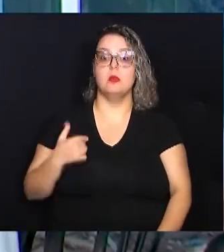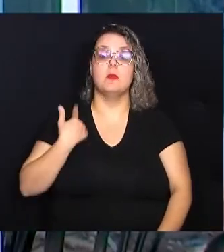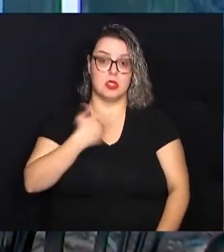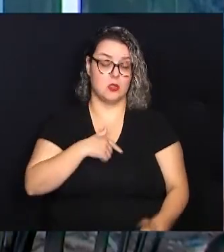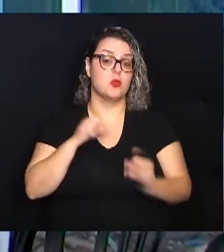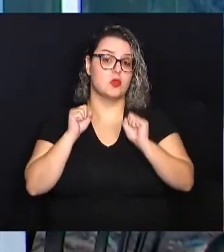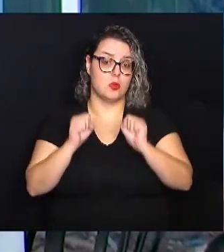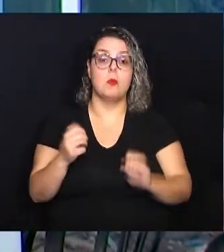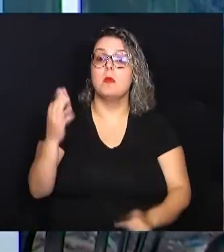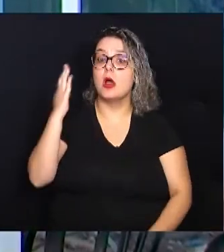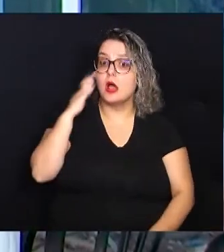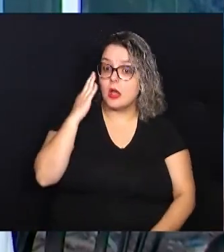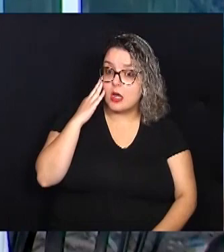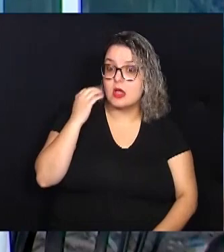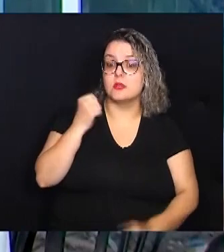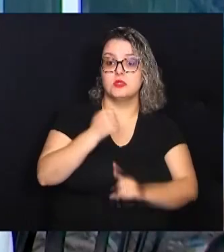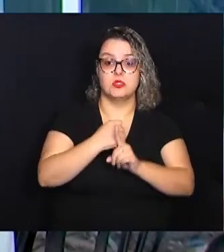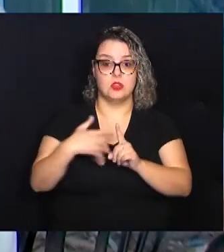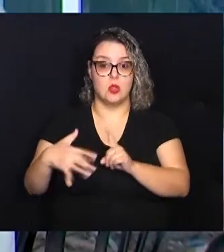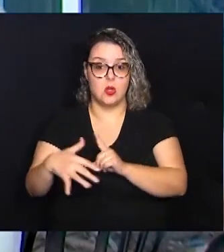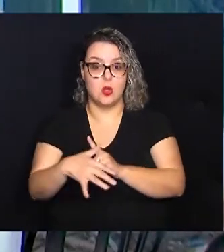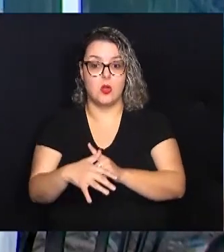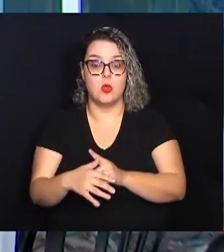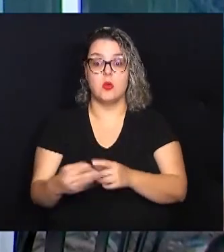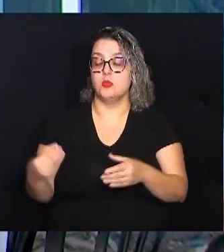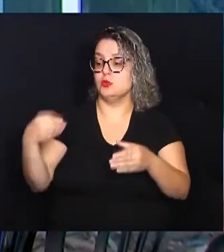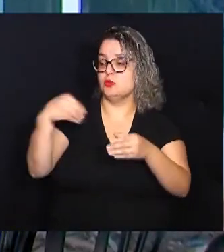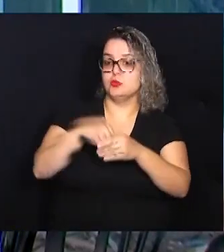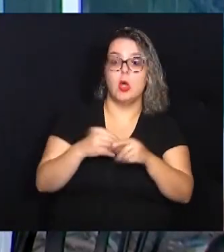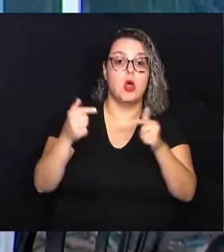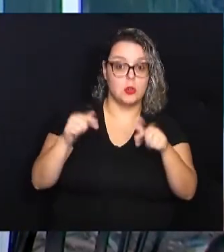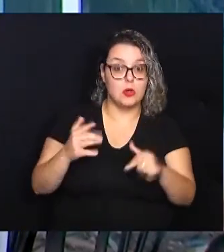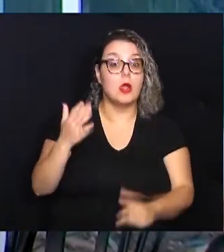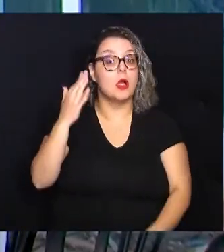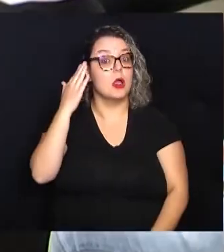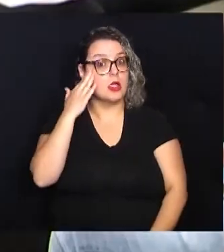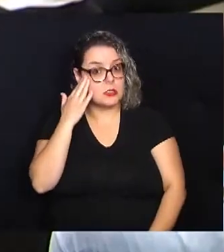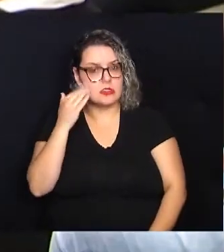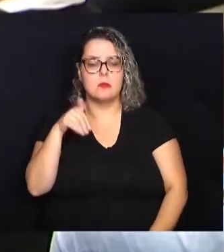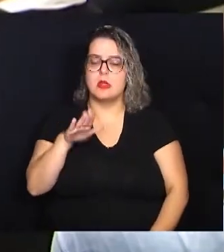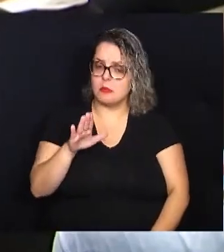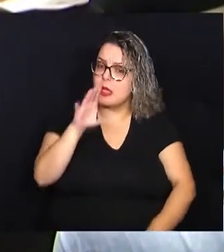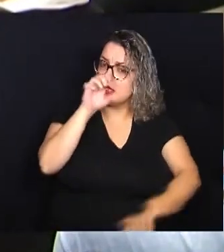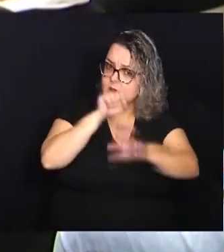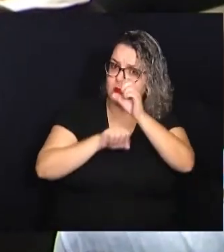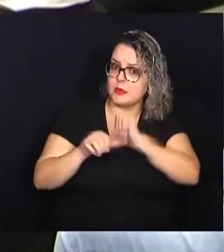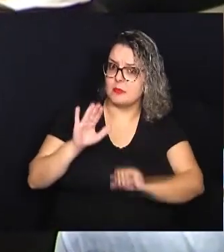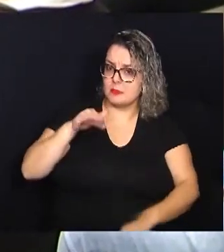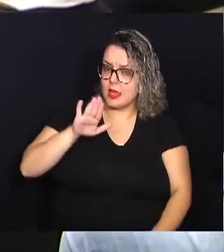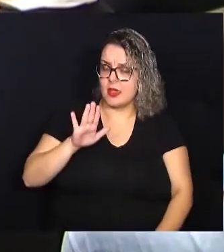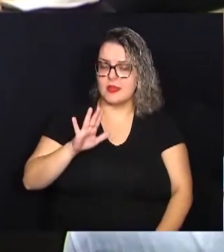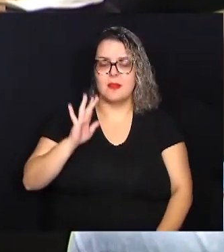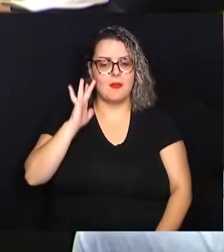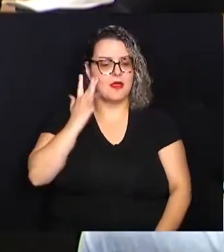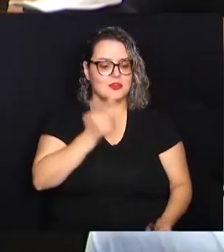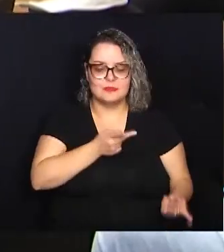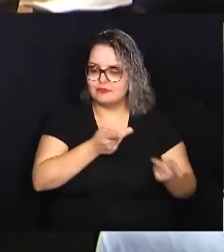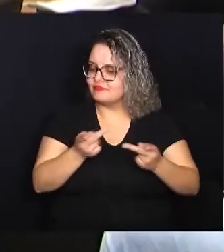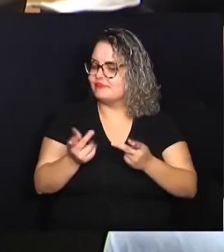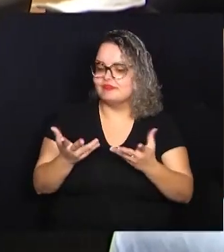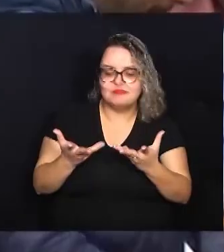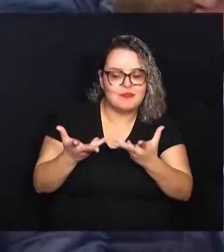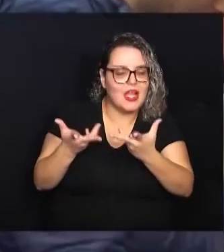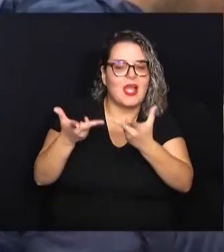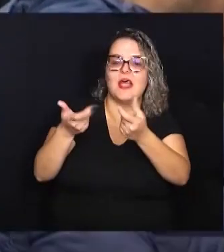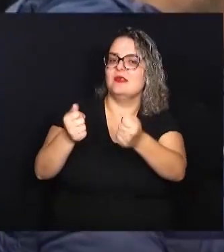possa entender a sociedade onde estamos inseridos e aprender cada vez mais, né? Eu achei uma visita assim muito virtuosa